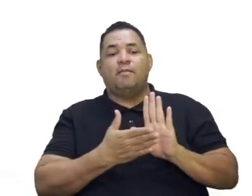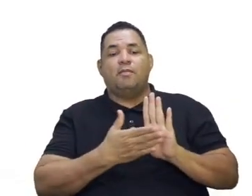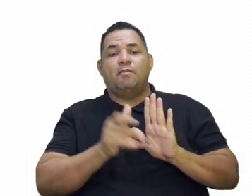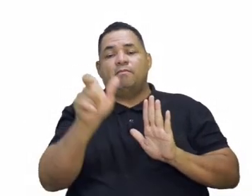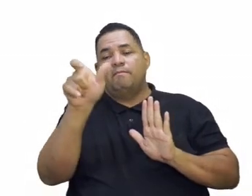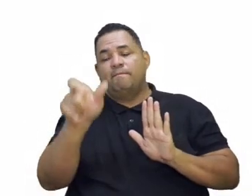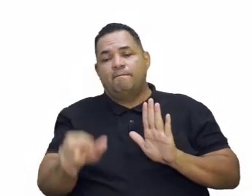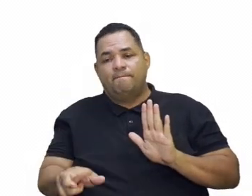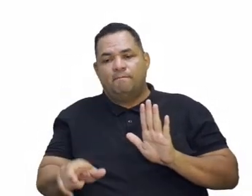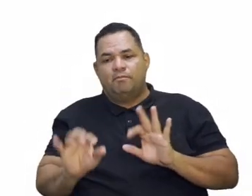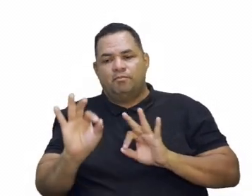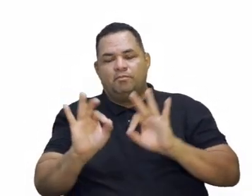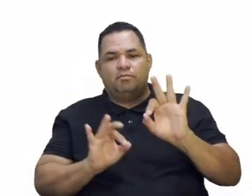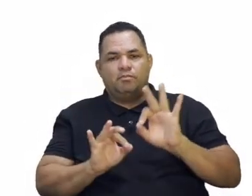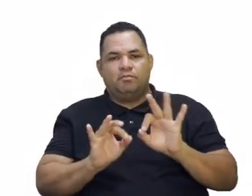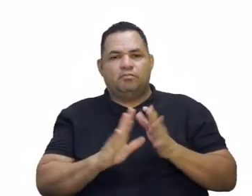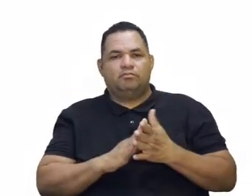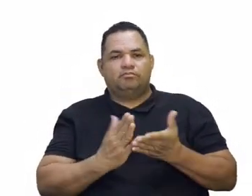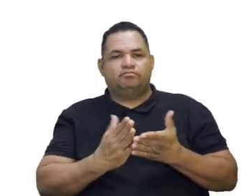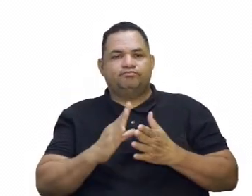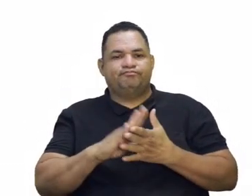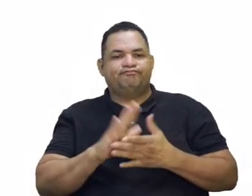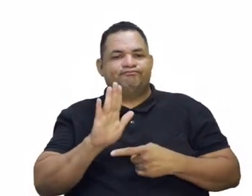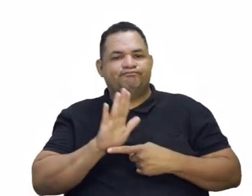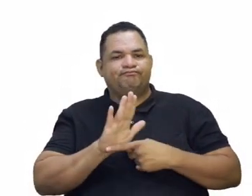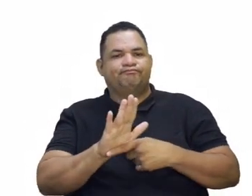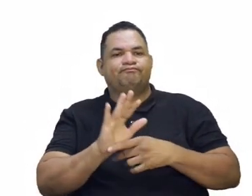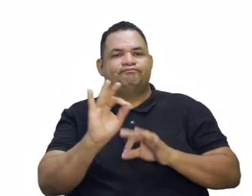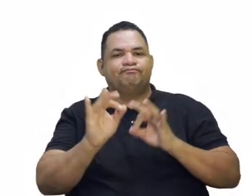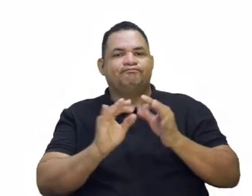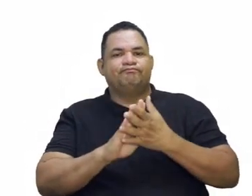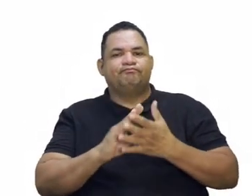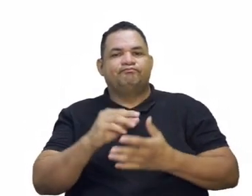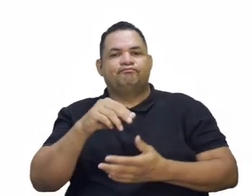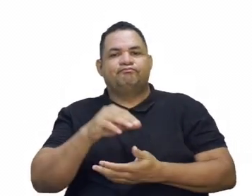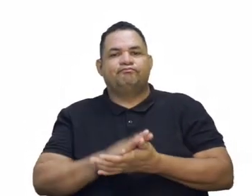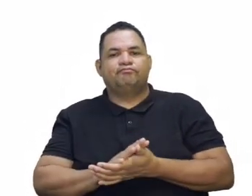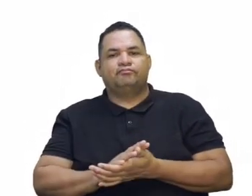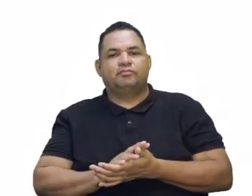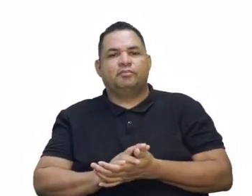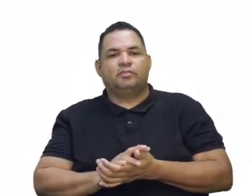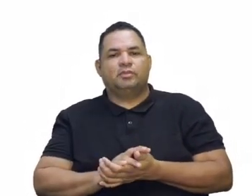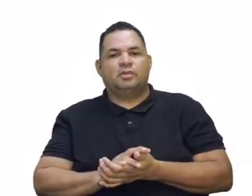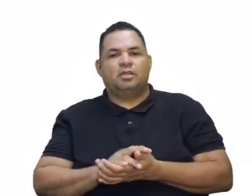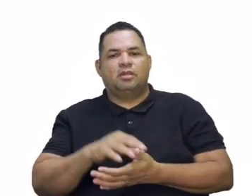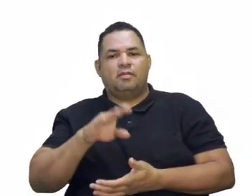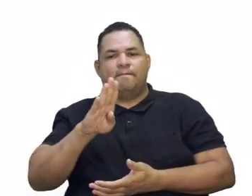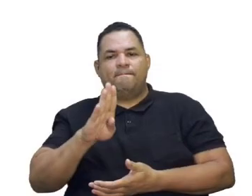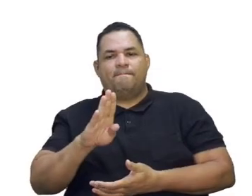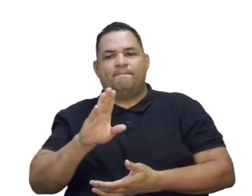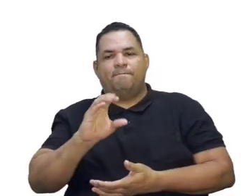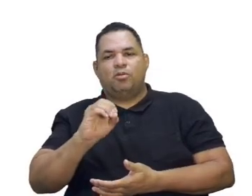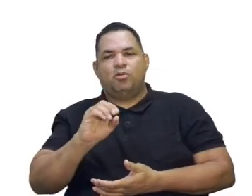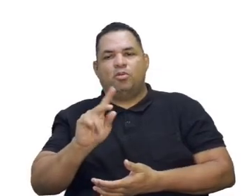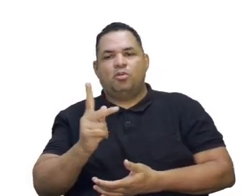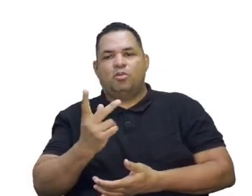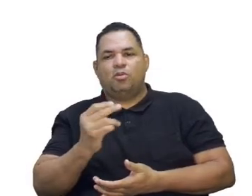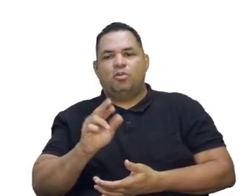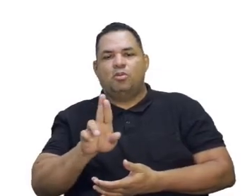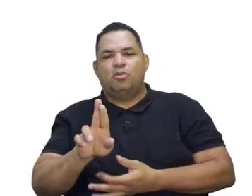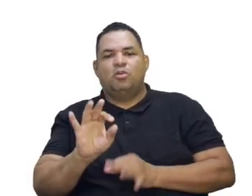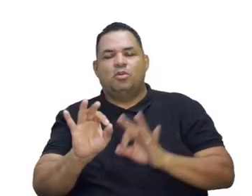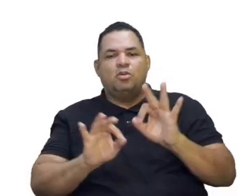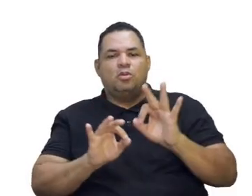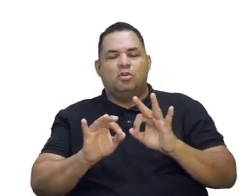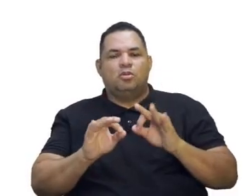propôs, nós tivemos ali a contribuição de Niels Bohr, que a partir do modelo